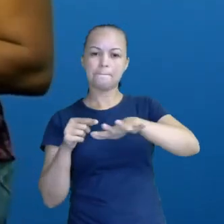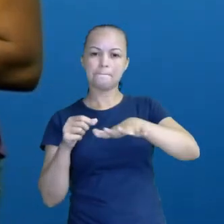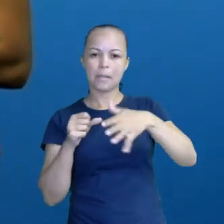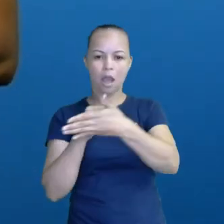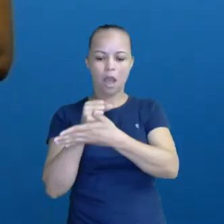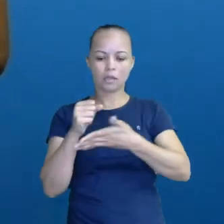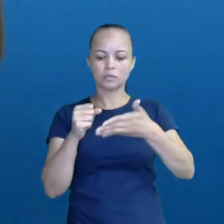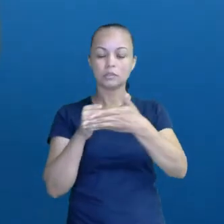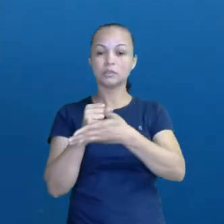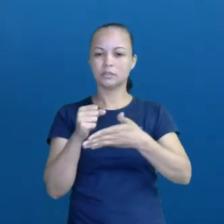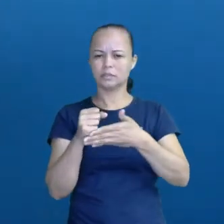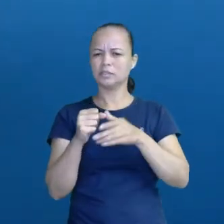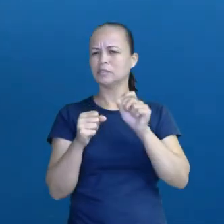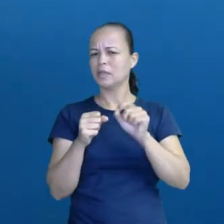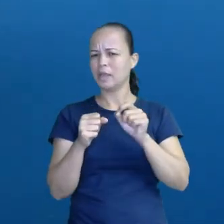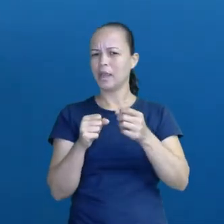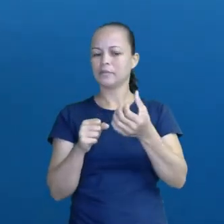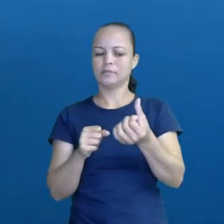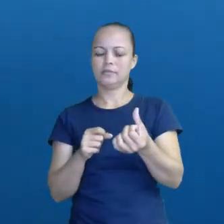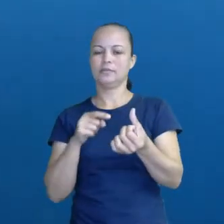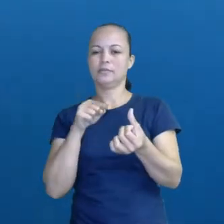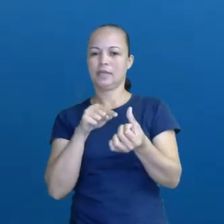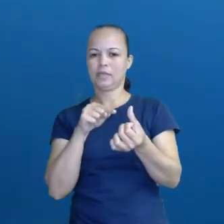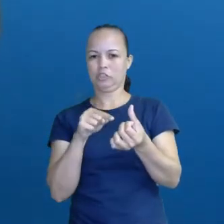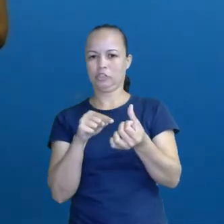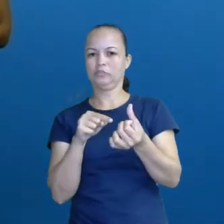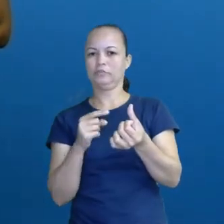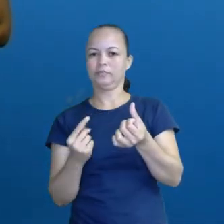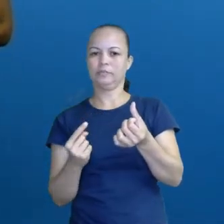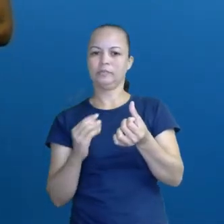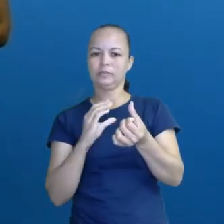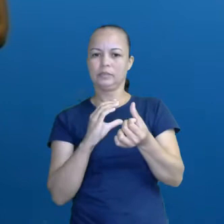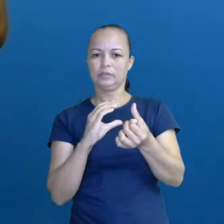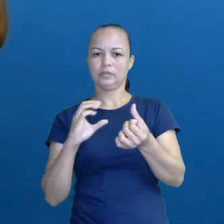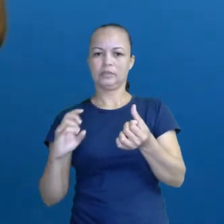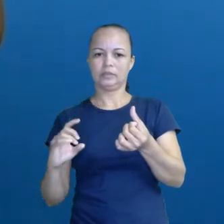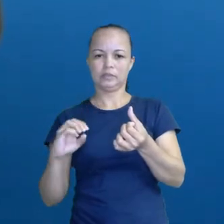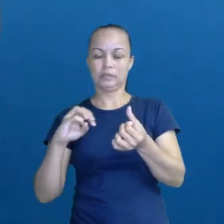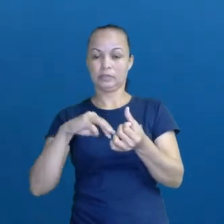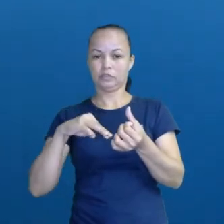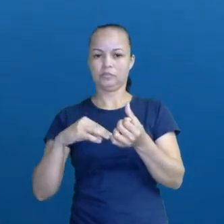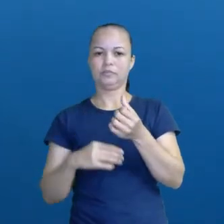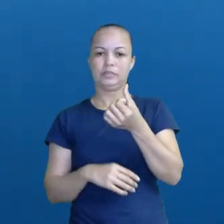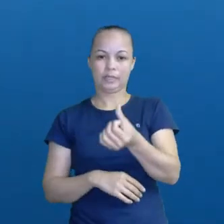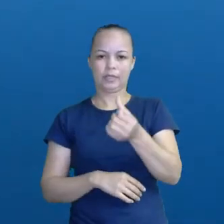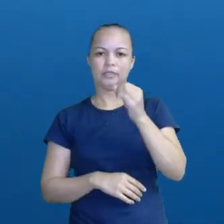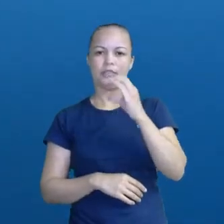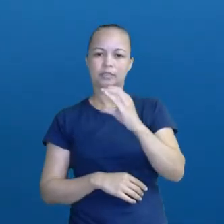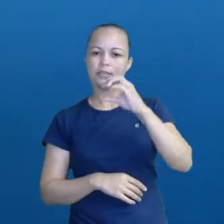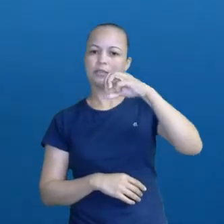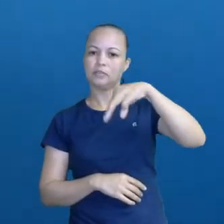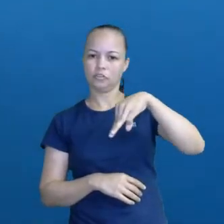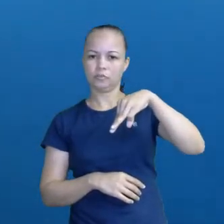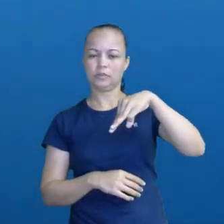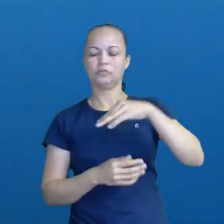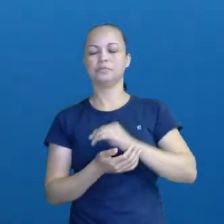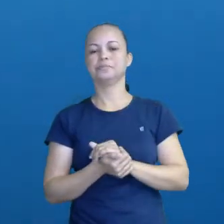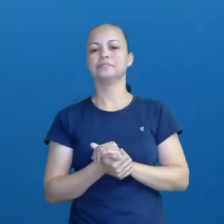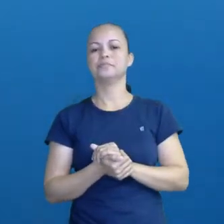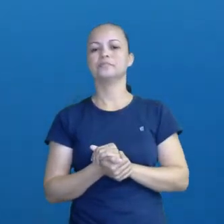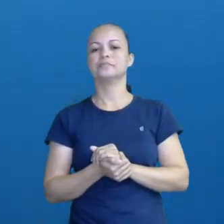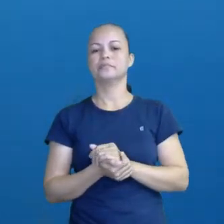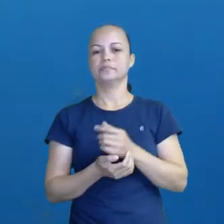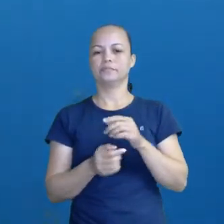minha base 6 cm né a base é